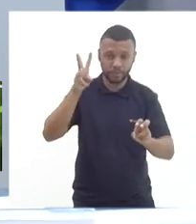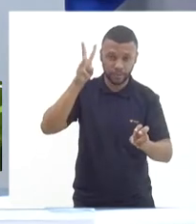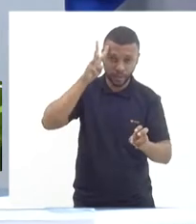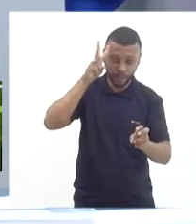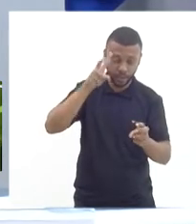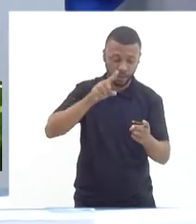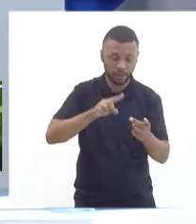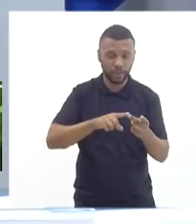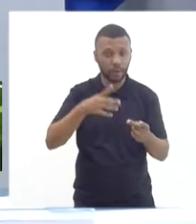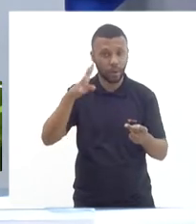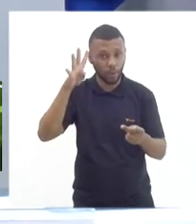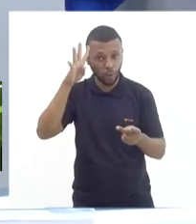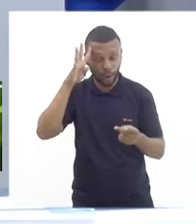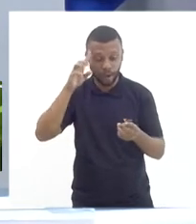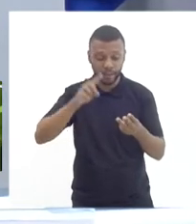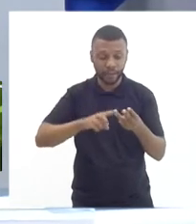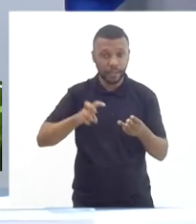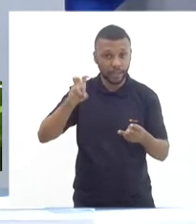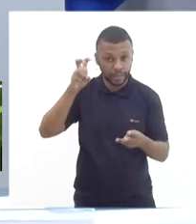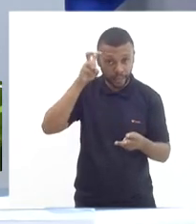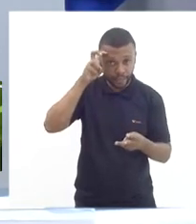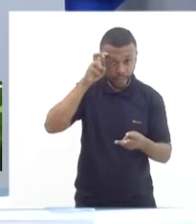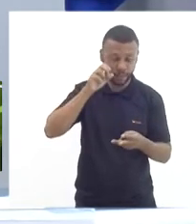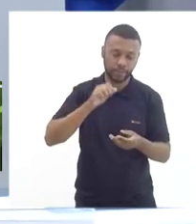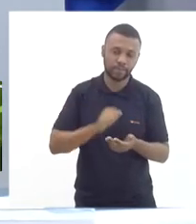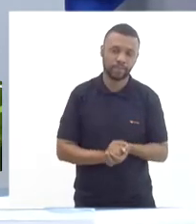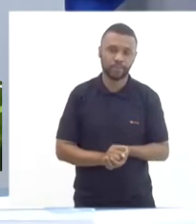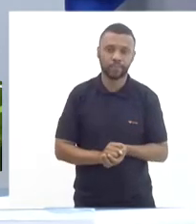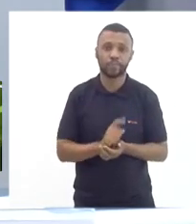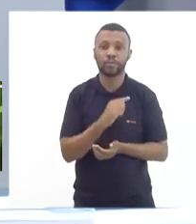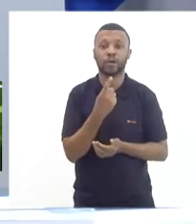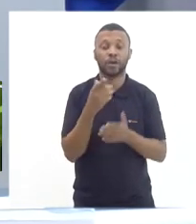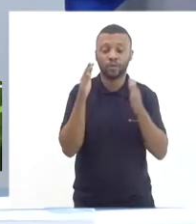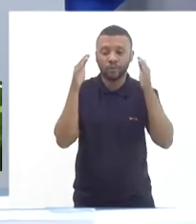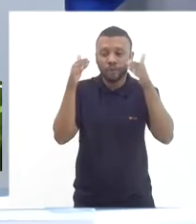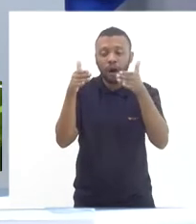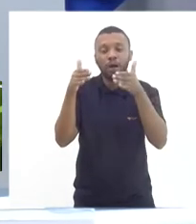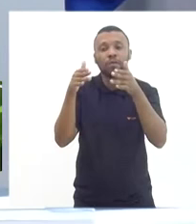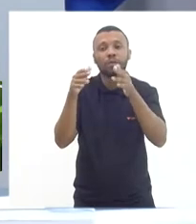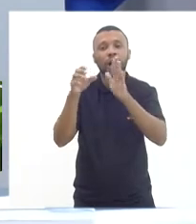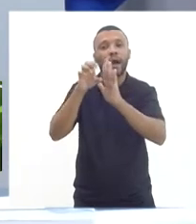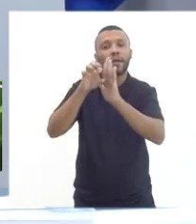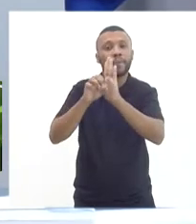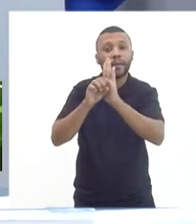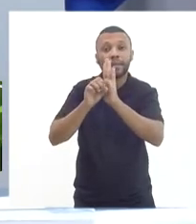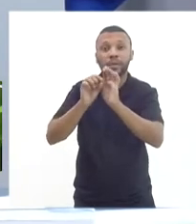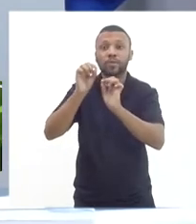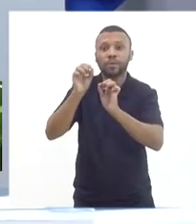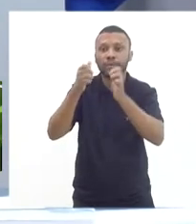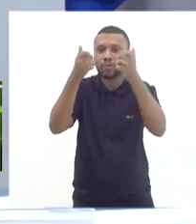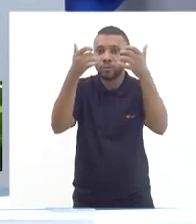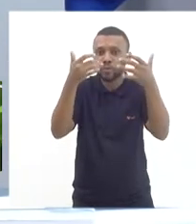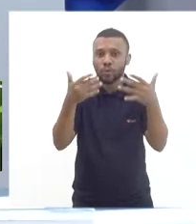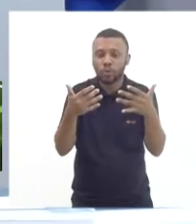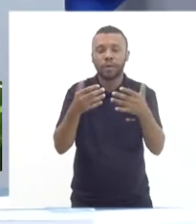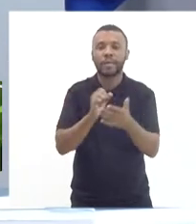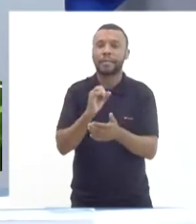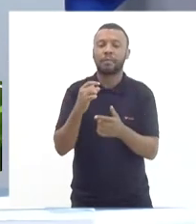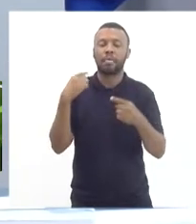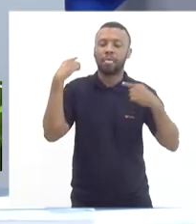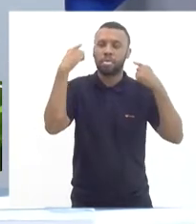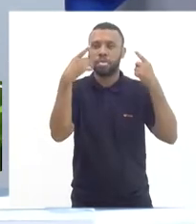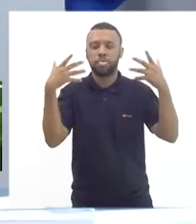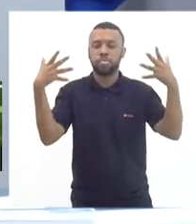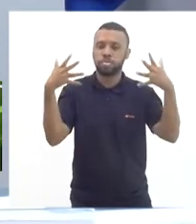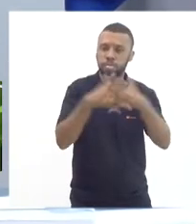A gente só trabalha as emendas daquilo que vai à pauta. Senão, a gente fica louco, a gente não vai fazer outra coisa